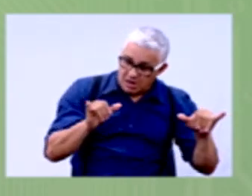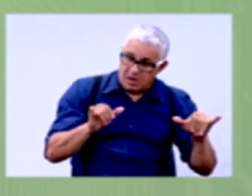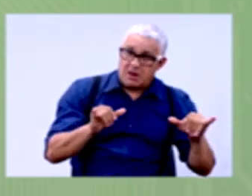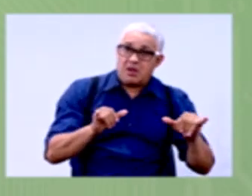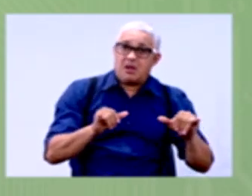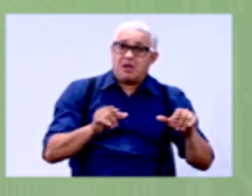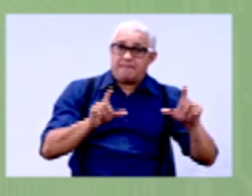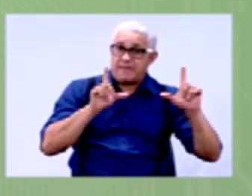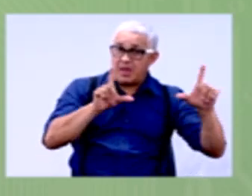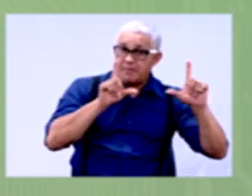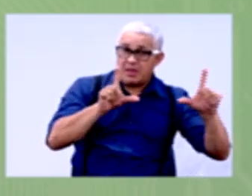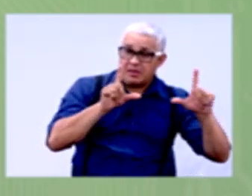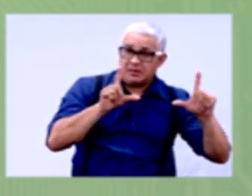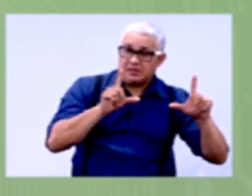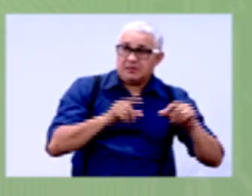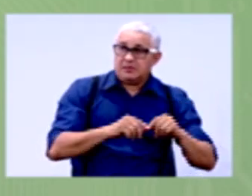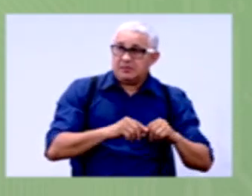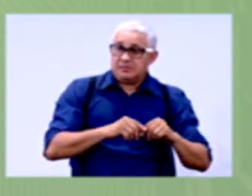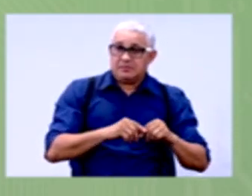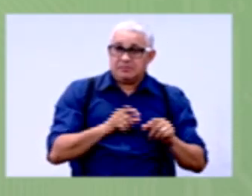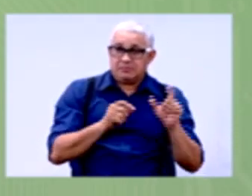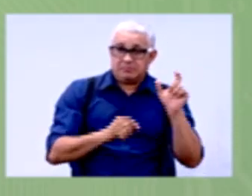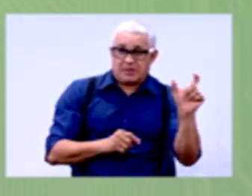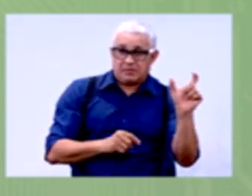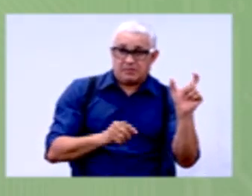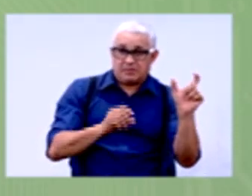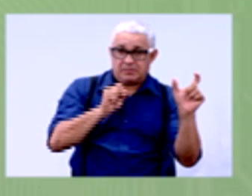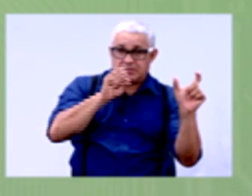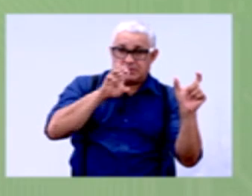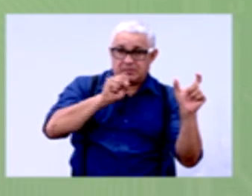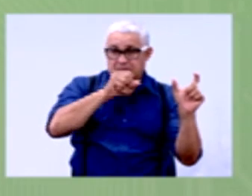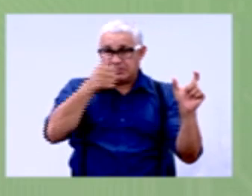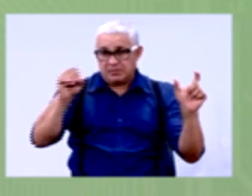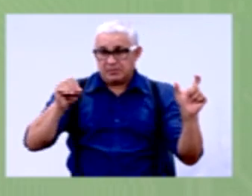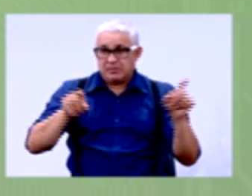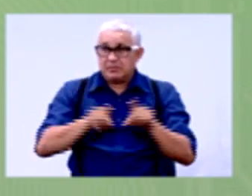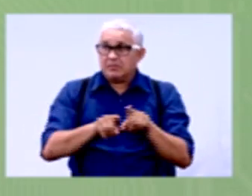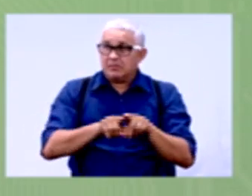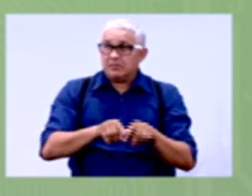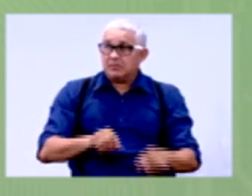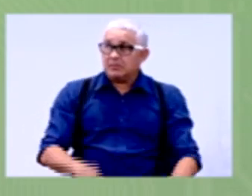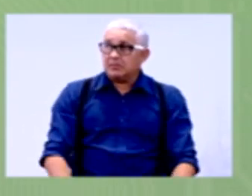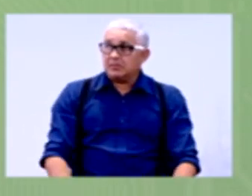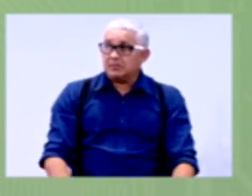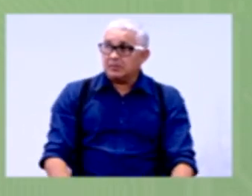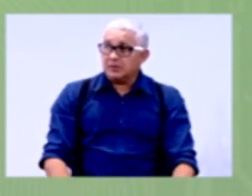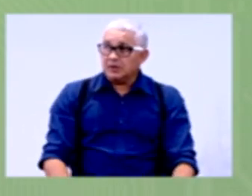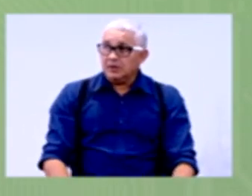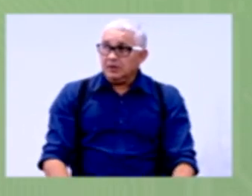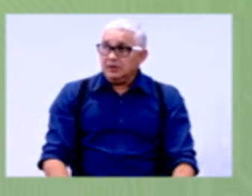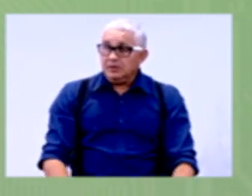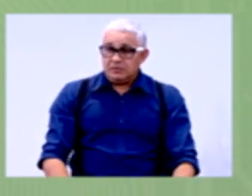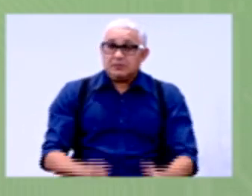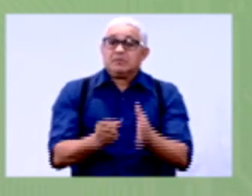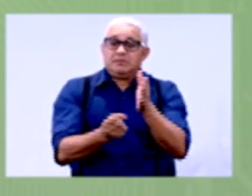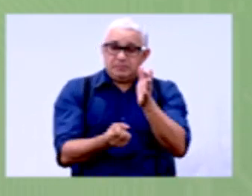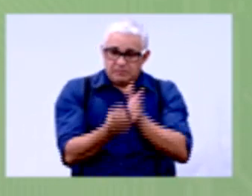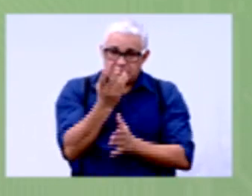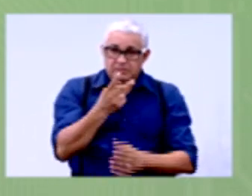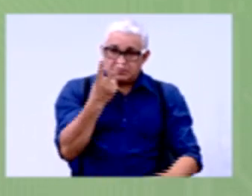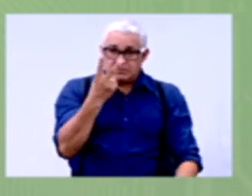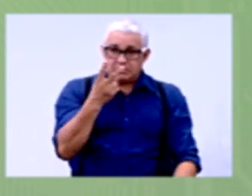alert, né? Exibir um alert com a palavrinha sessão e vamos setar, né? Ou seja, vamos criar